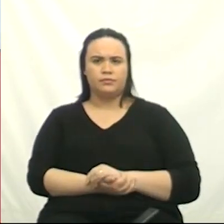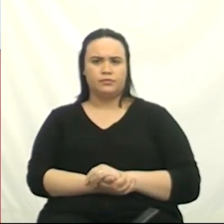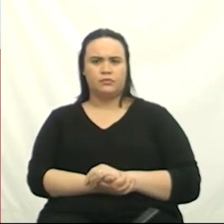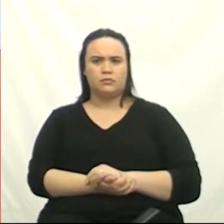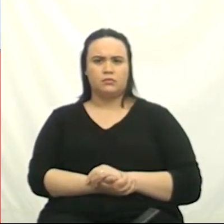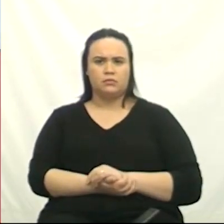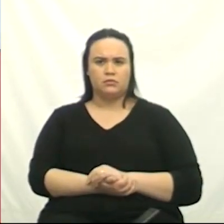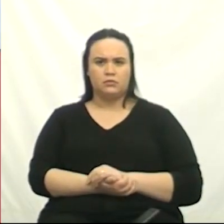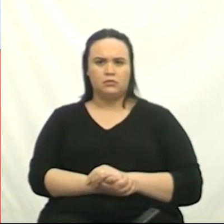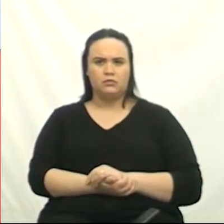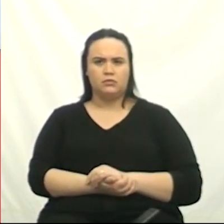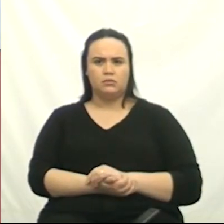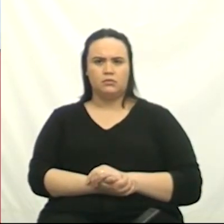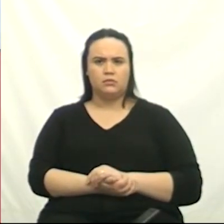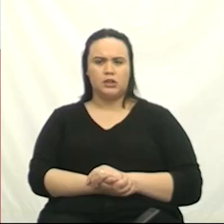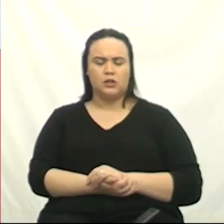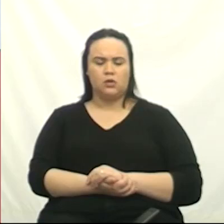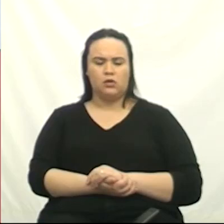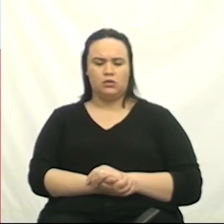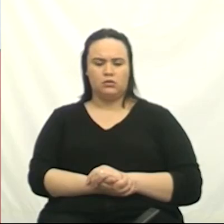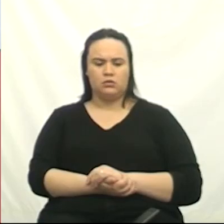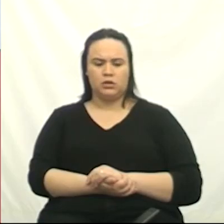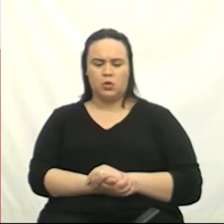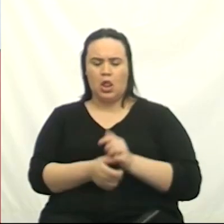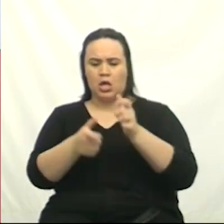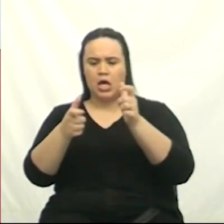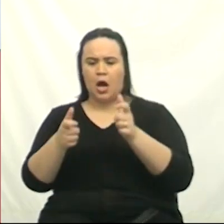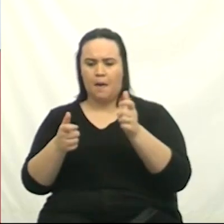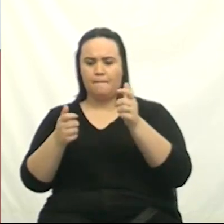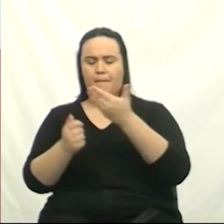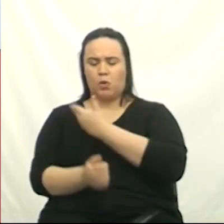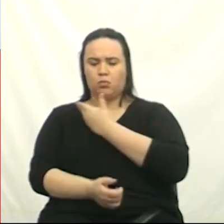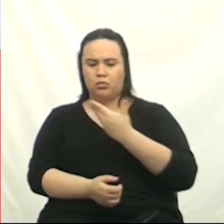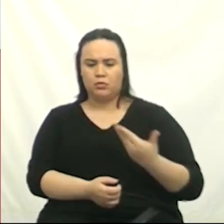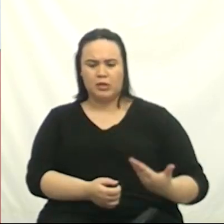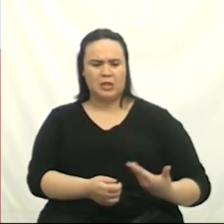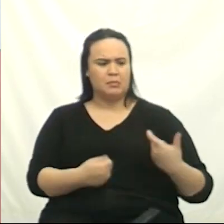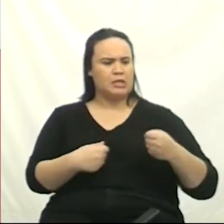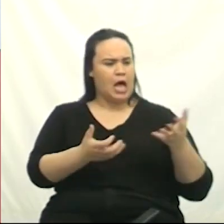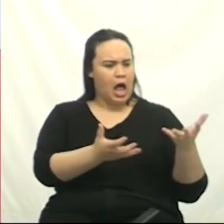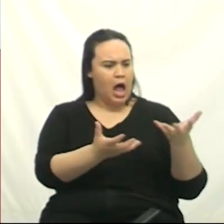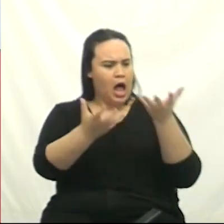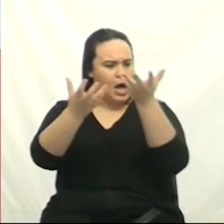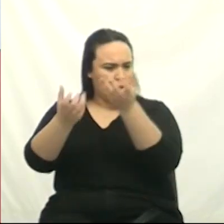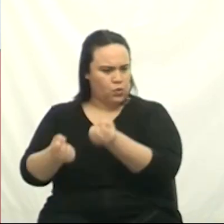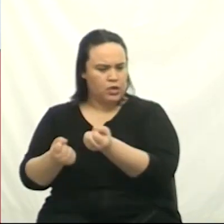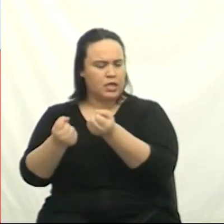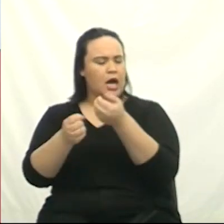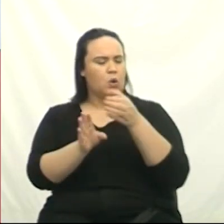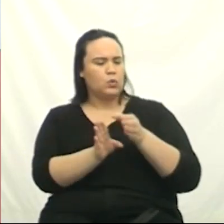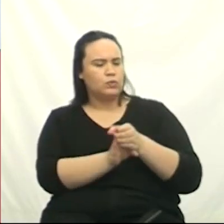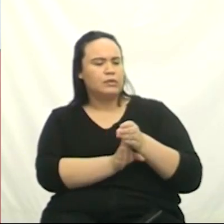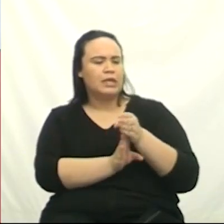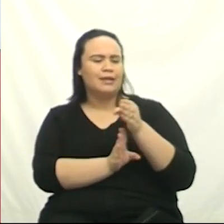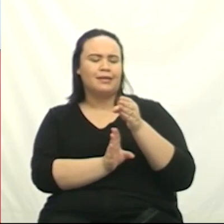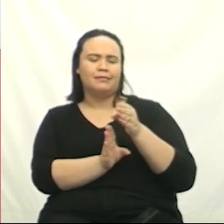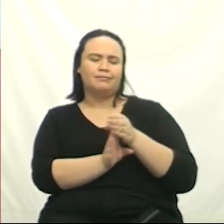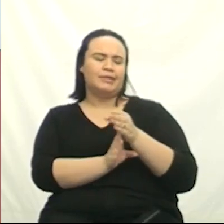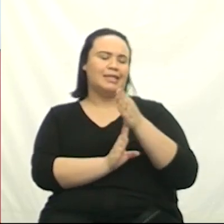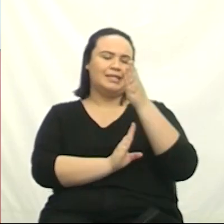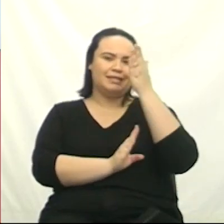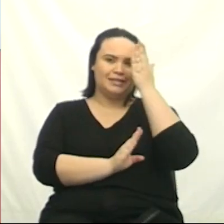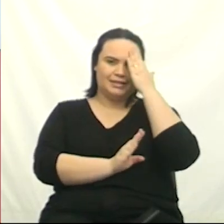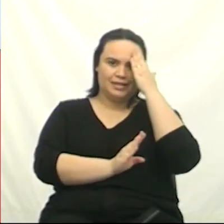dinâmica de um equipamento público que em tese precisa acolher precisa fazer o direcionamento adequado a gente sabe que o